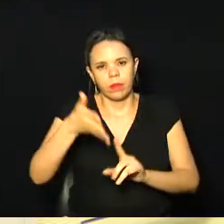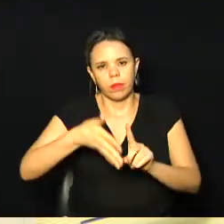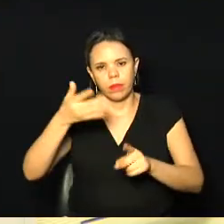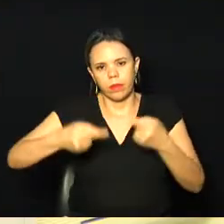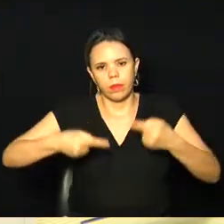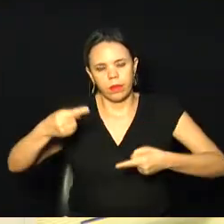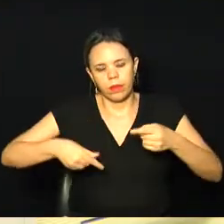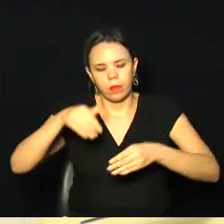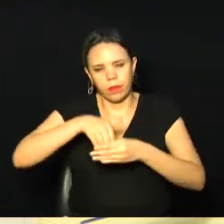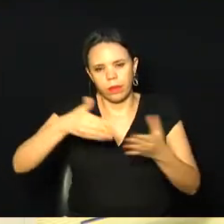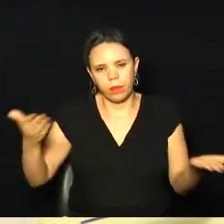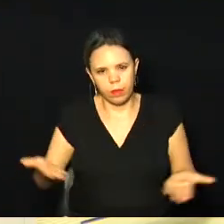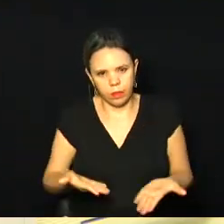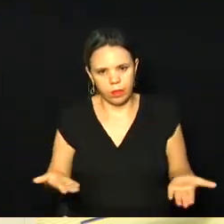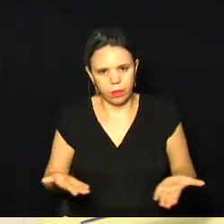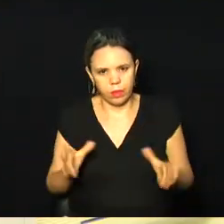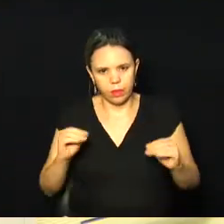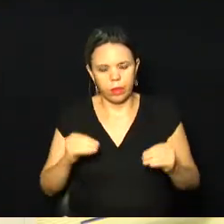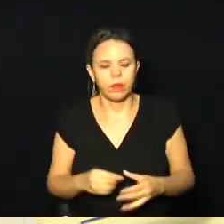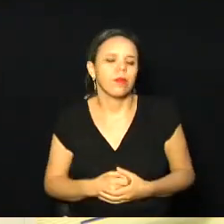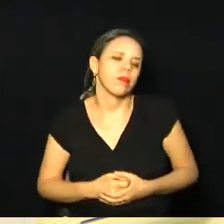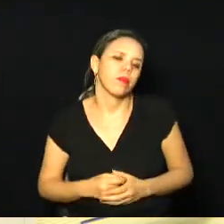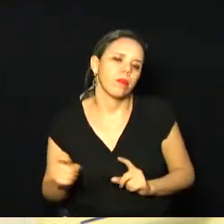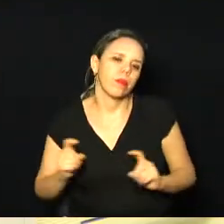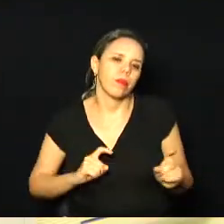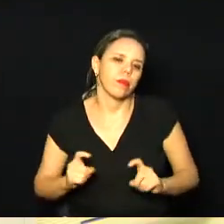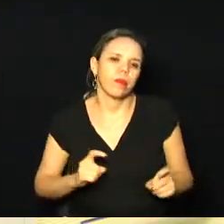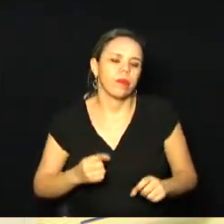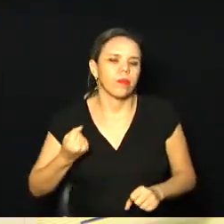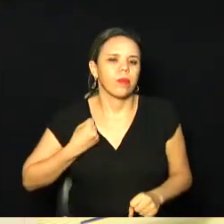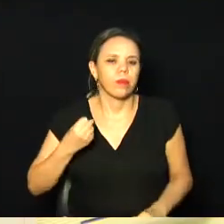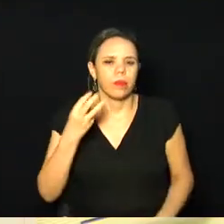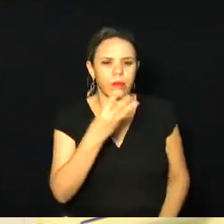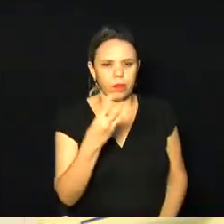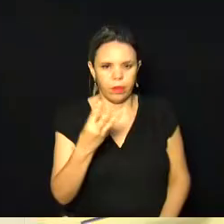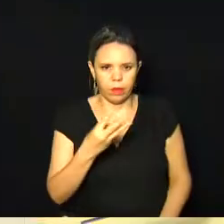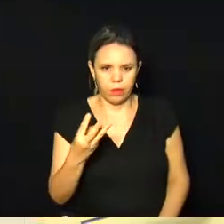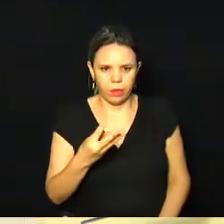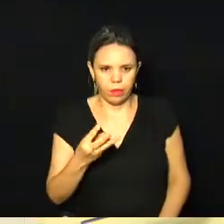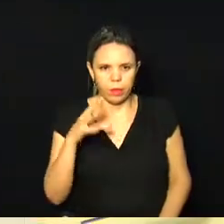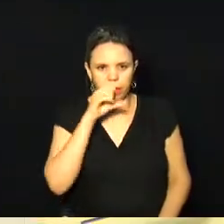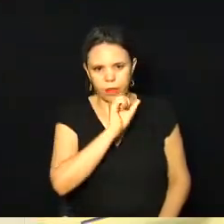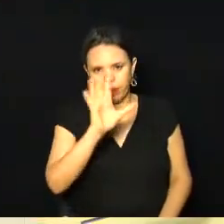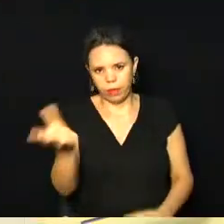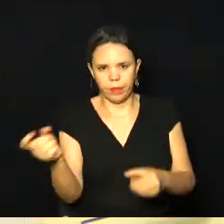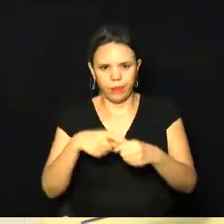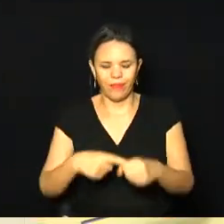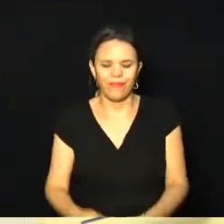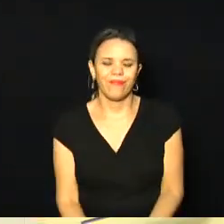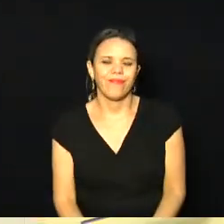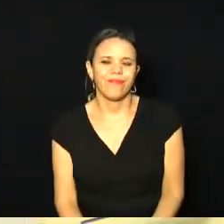discutido e votado na noite de hoje, na reunião ordinária de número 33. É rapidinho, eu volto já já.